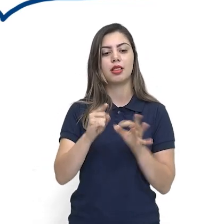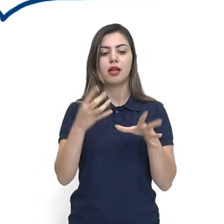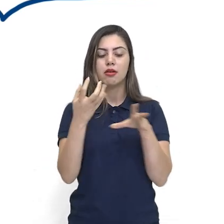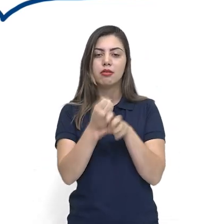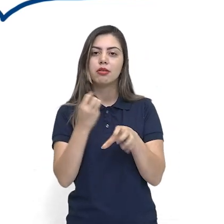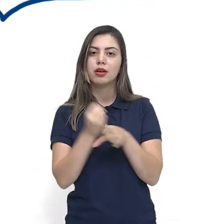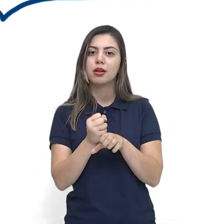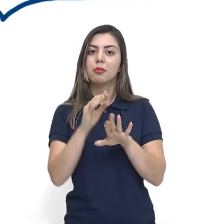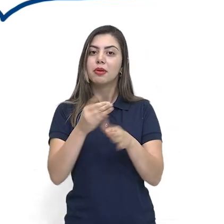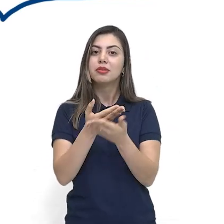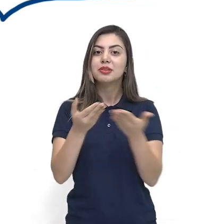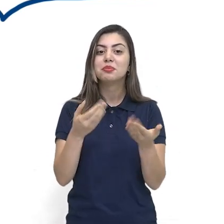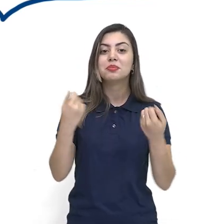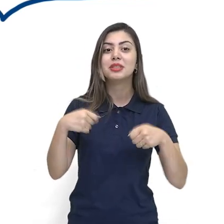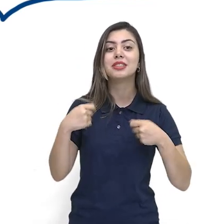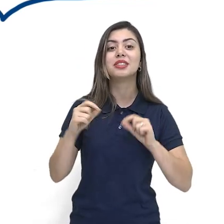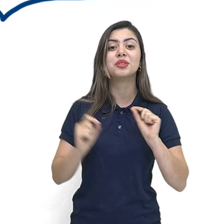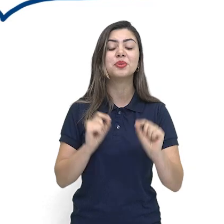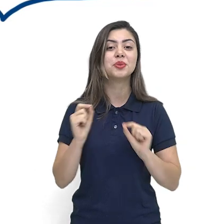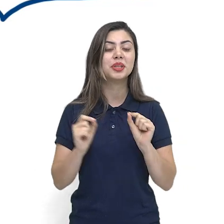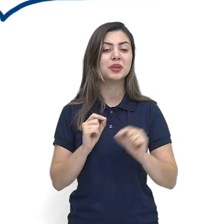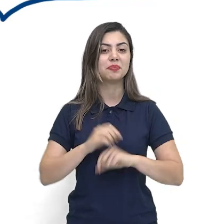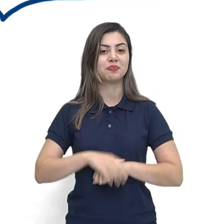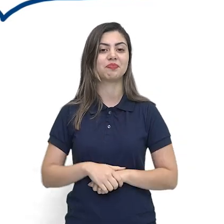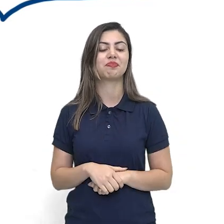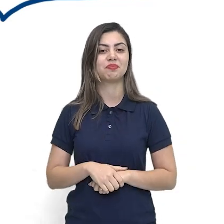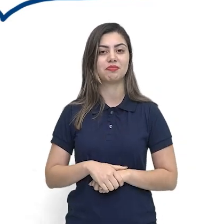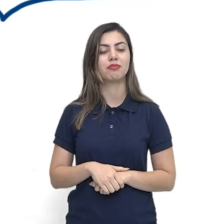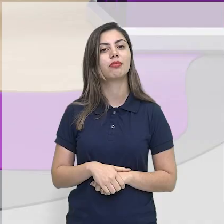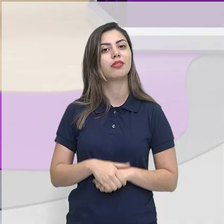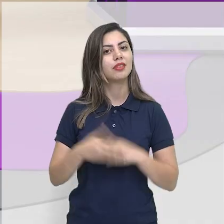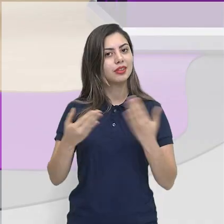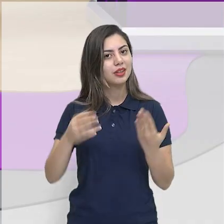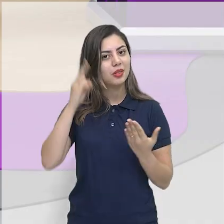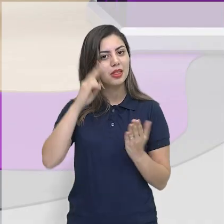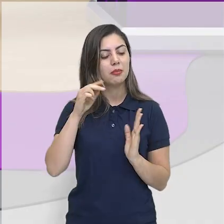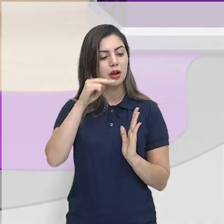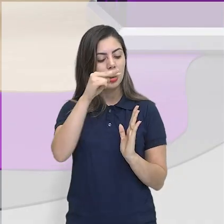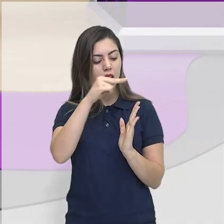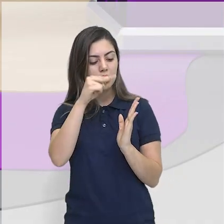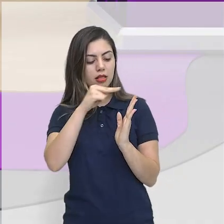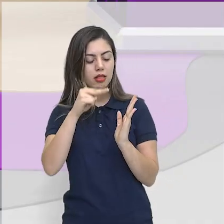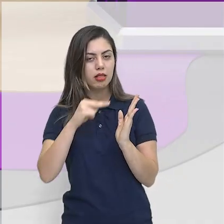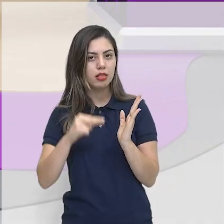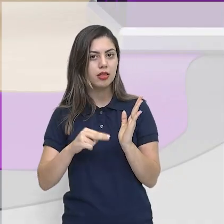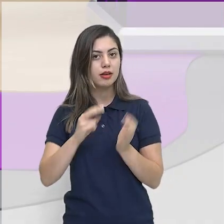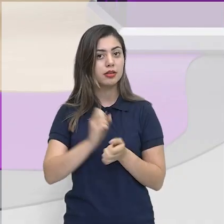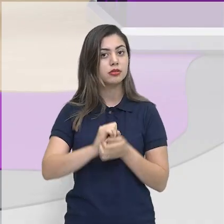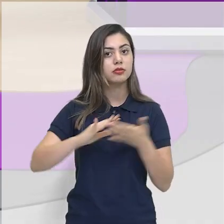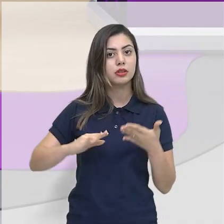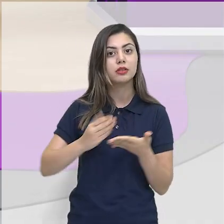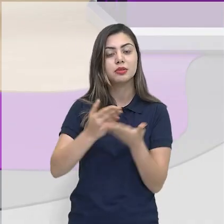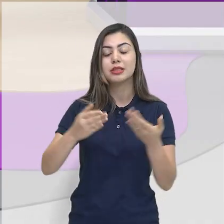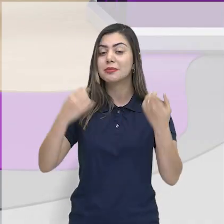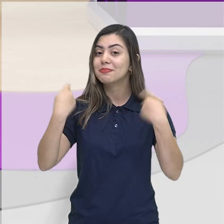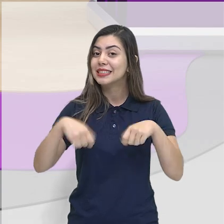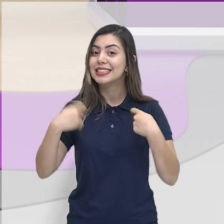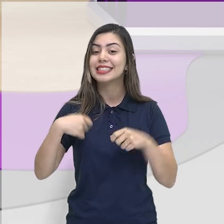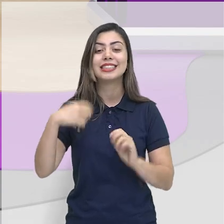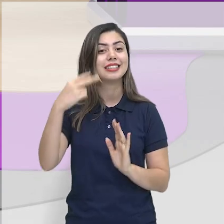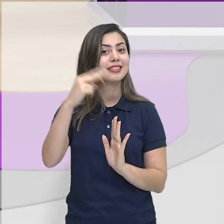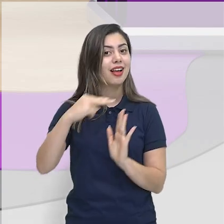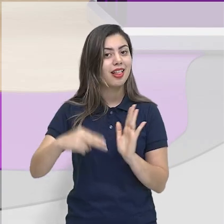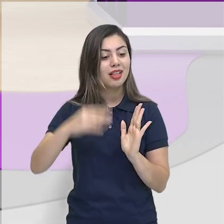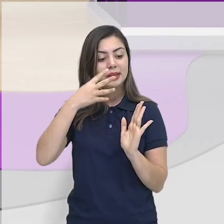problema, você precisa exatamente disso. Olha, ler o problema primeiramente, você tem que ler, né? Então você